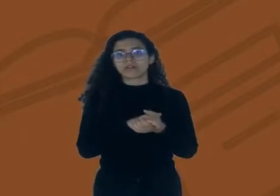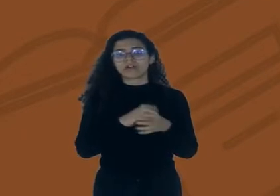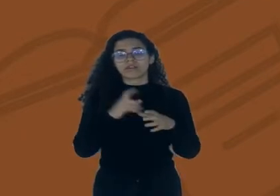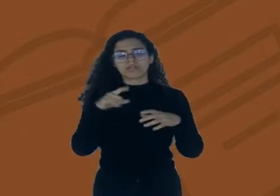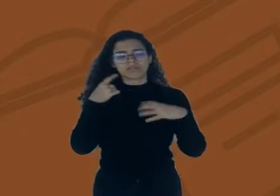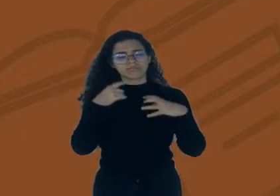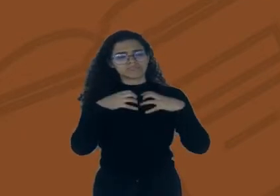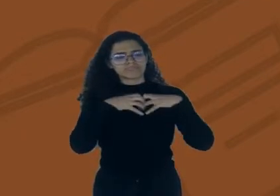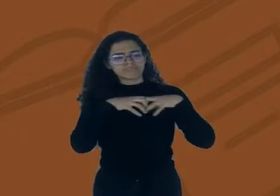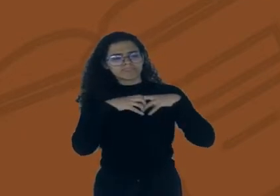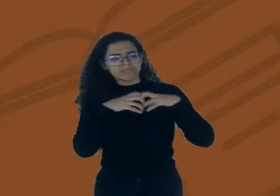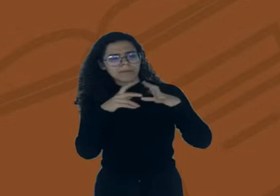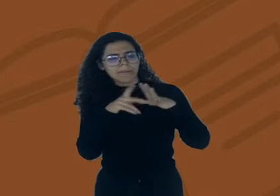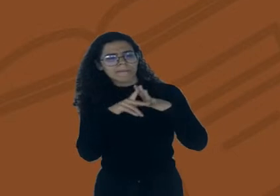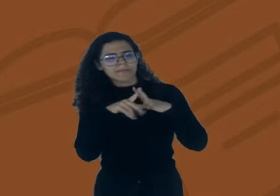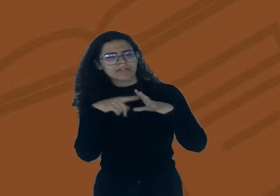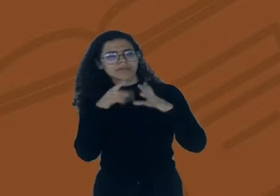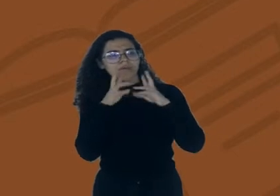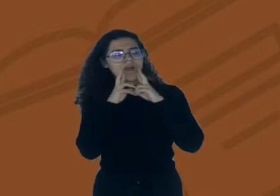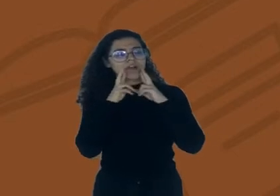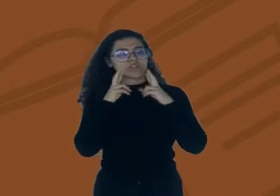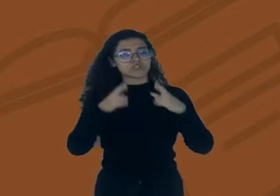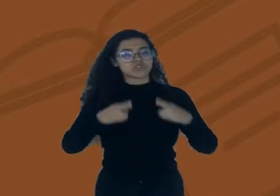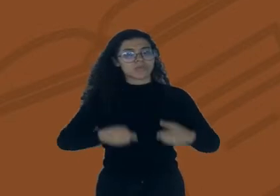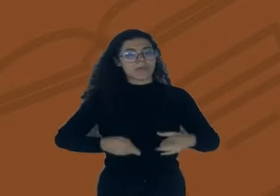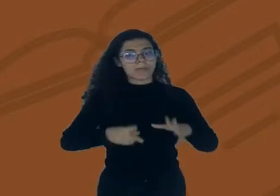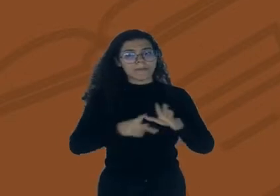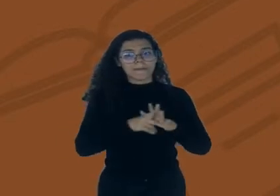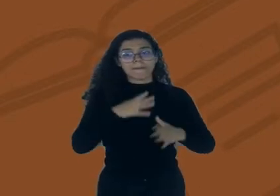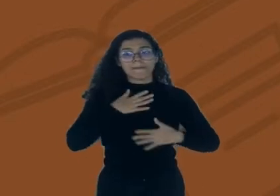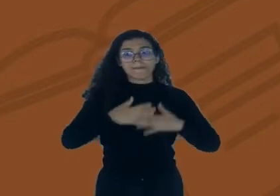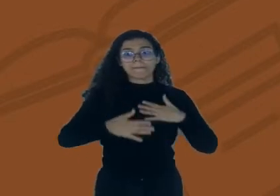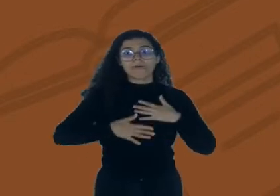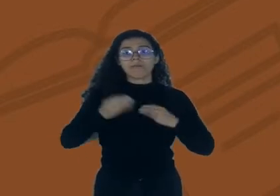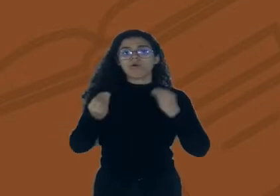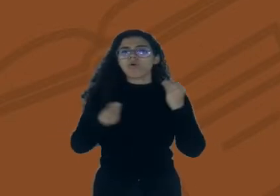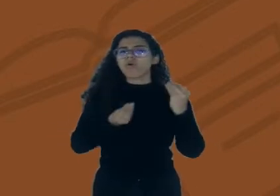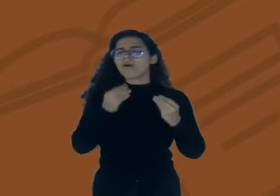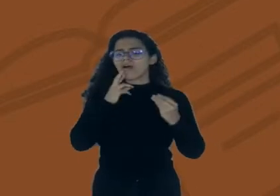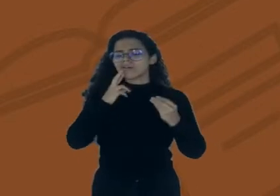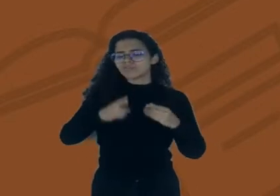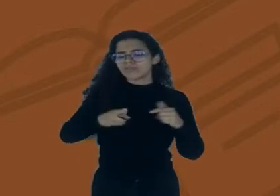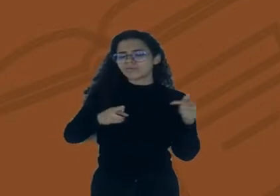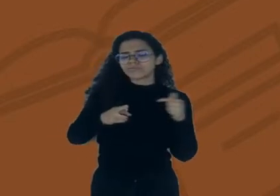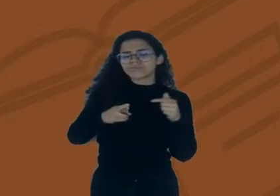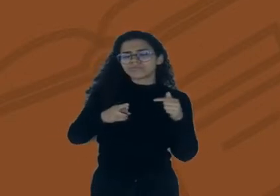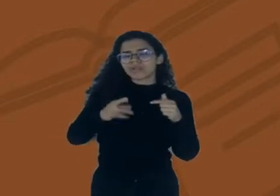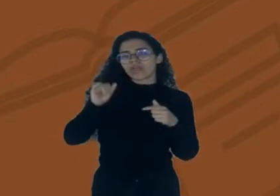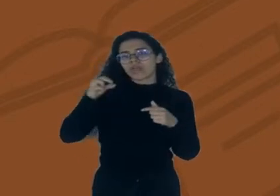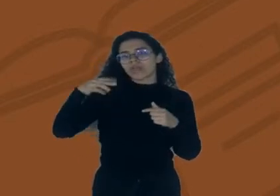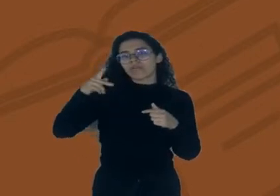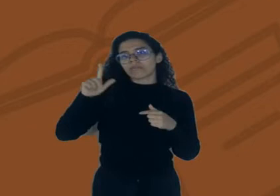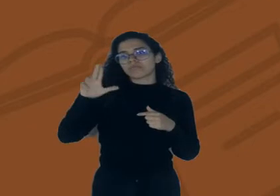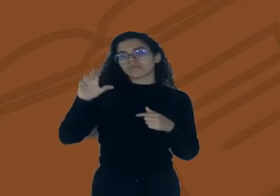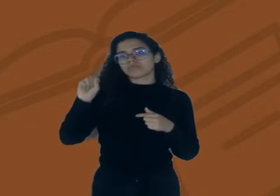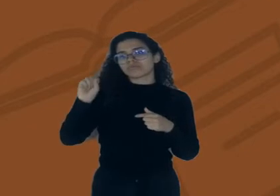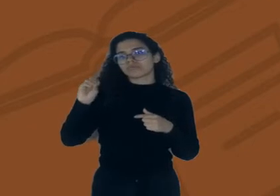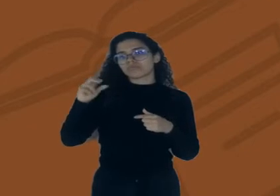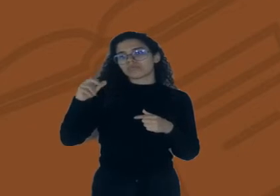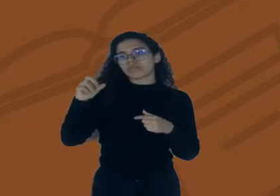processam e depois transmitem uma resposta pelo corpo no formato de impulsos nervosos. Muito bem,